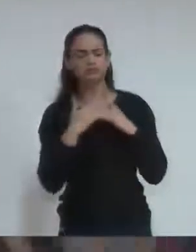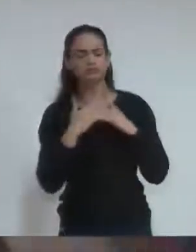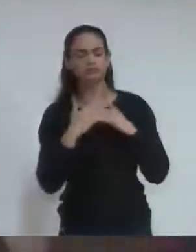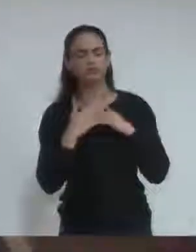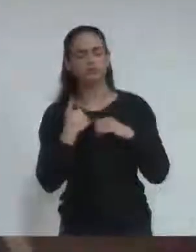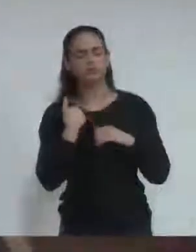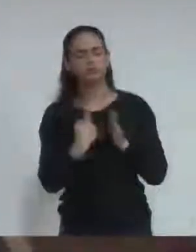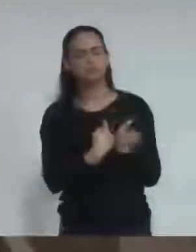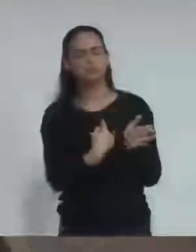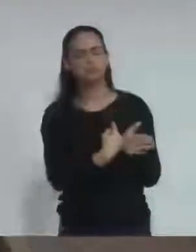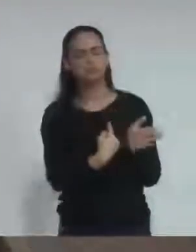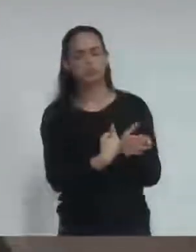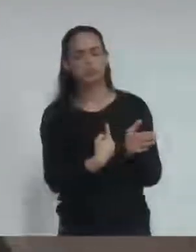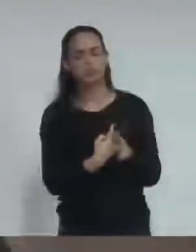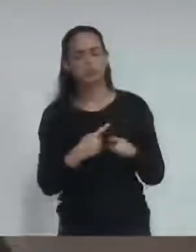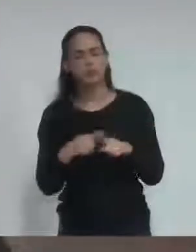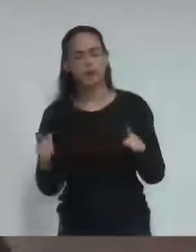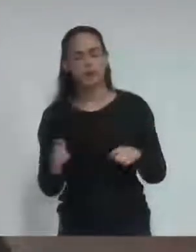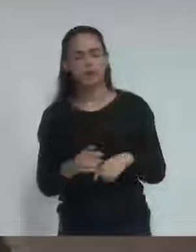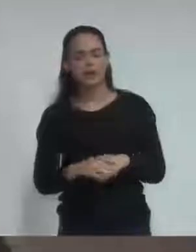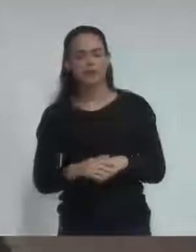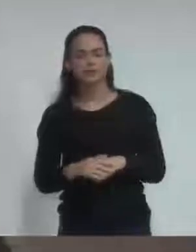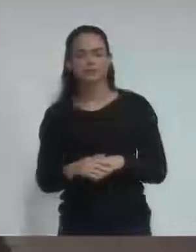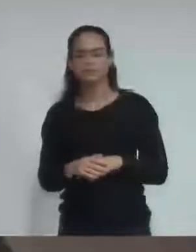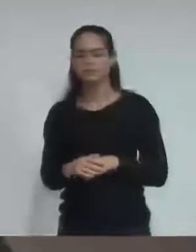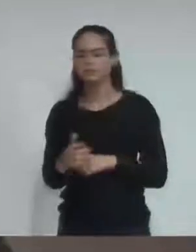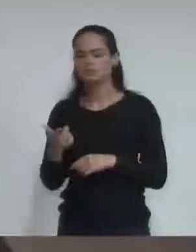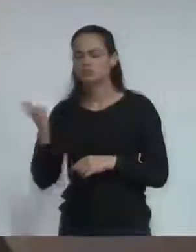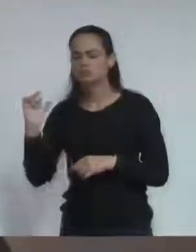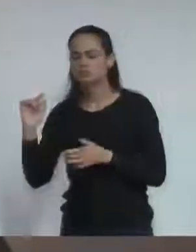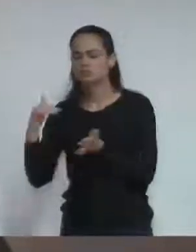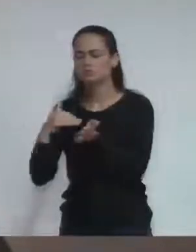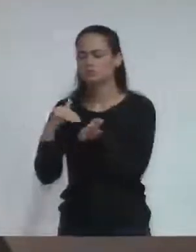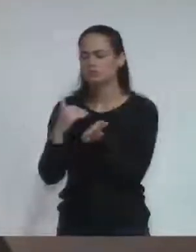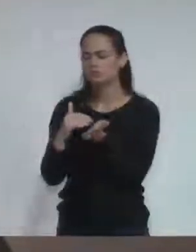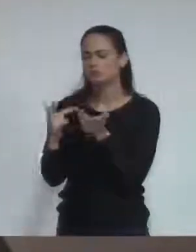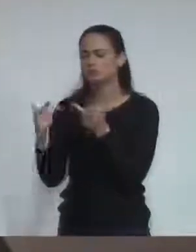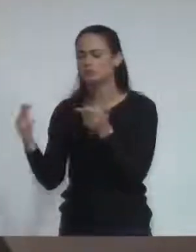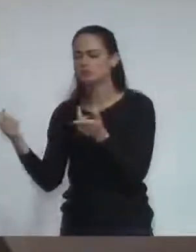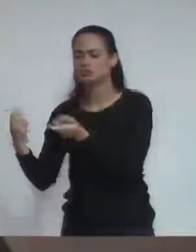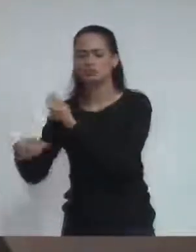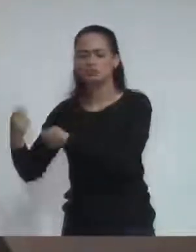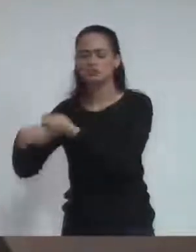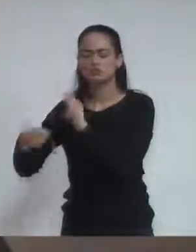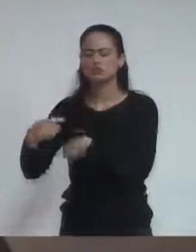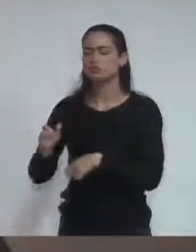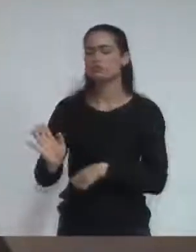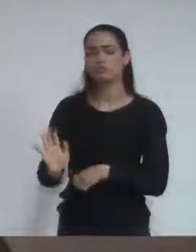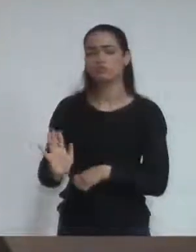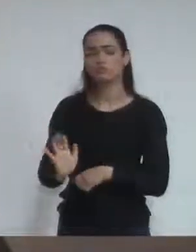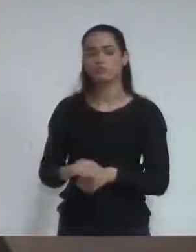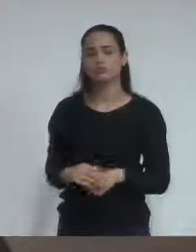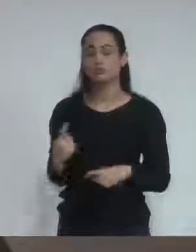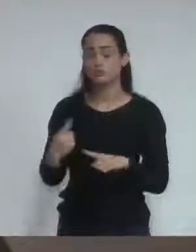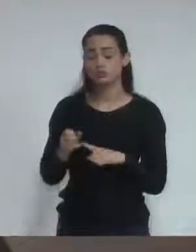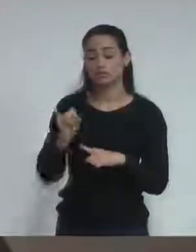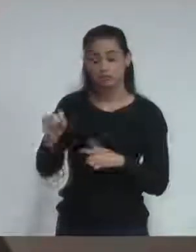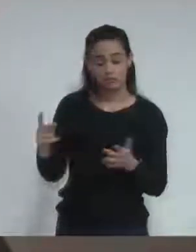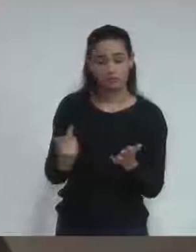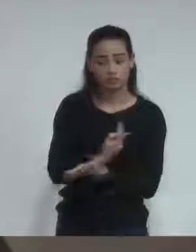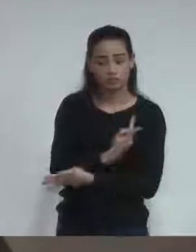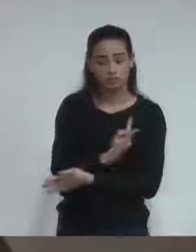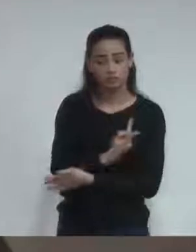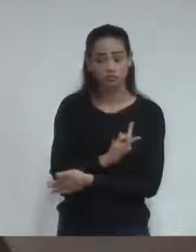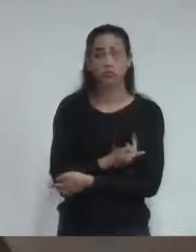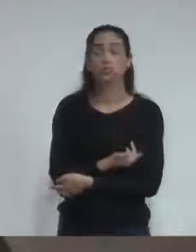loteamento de governo, distribuição, negociação de secretarias. Porque se isso viesse a ocorrer, ou se vier a ocorrer, é algo